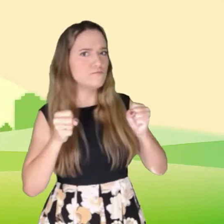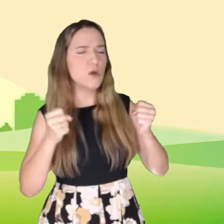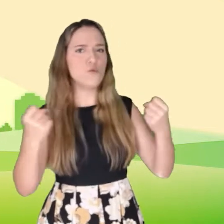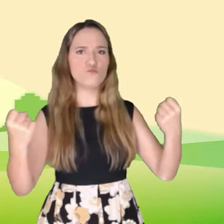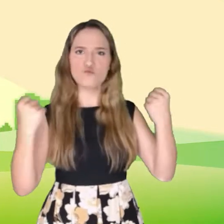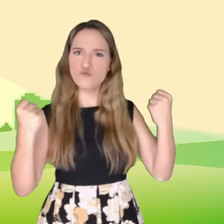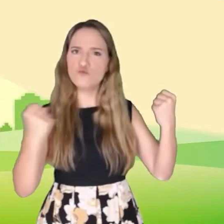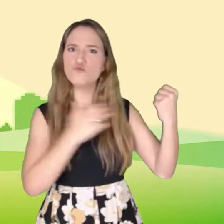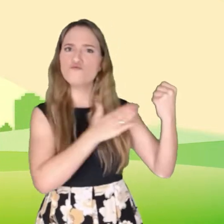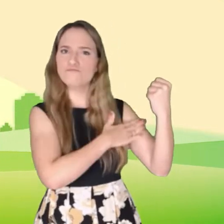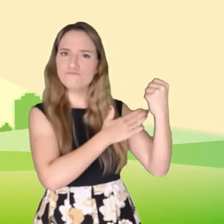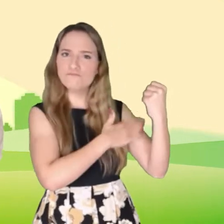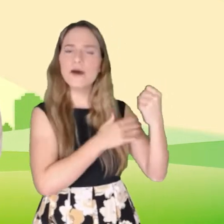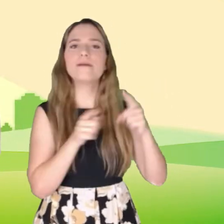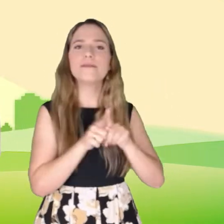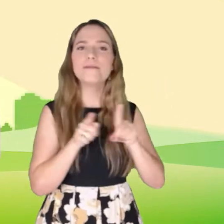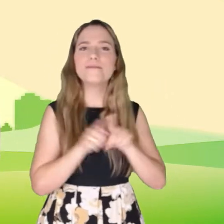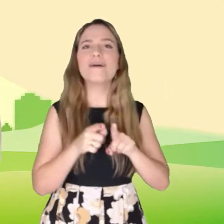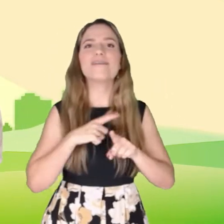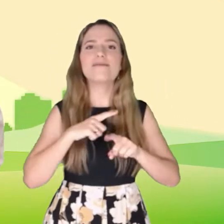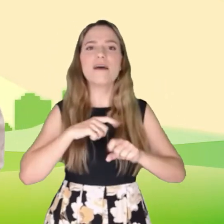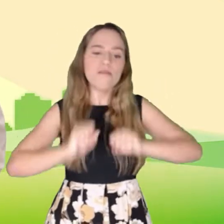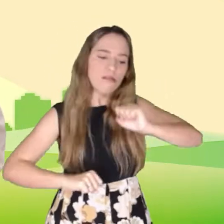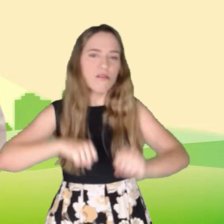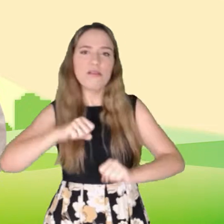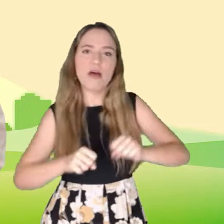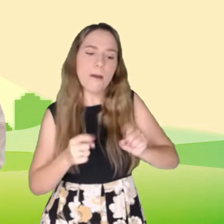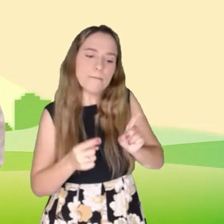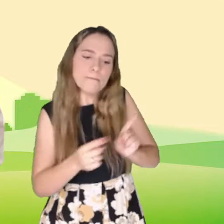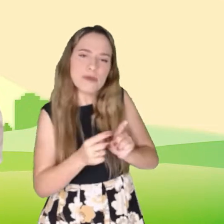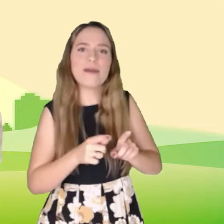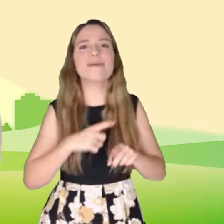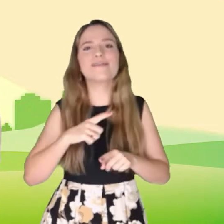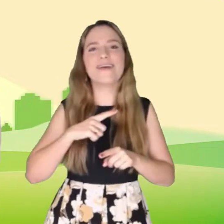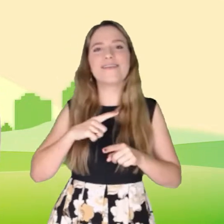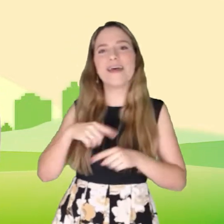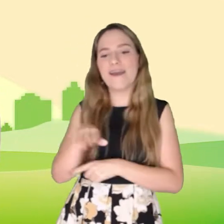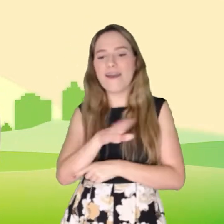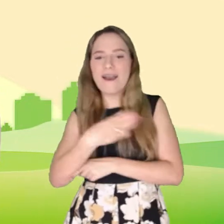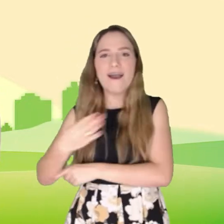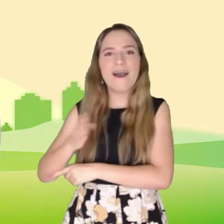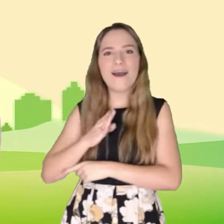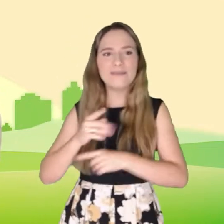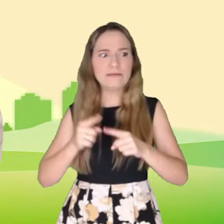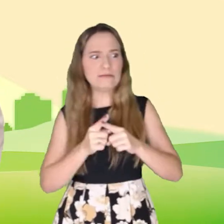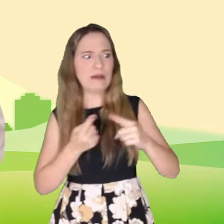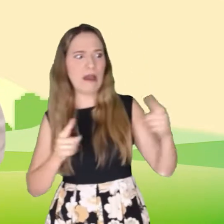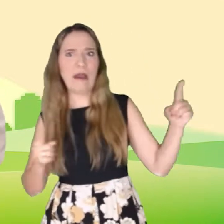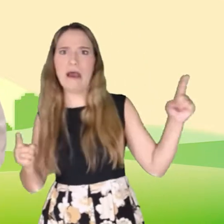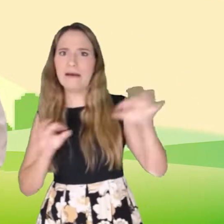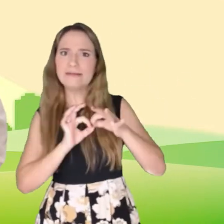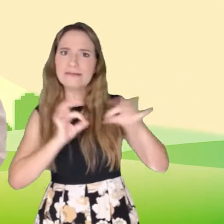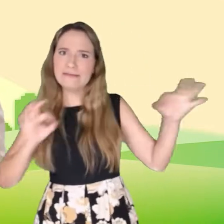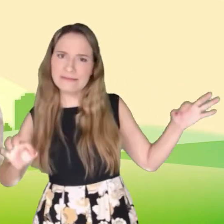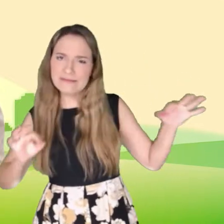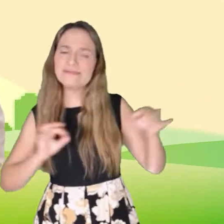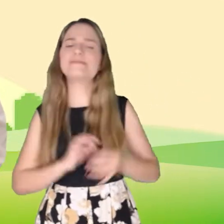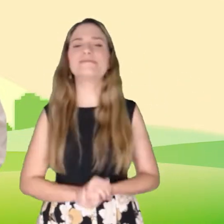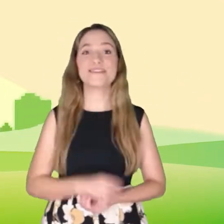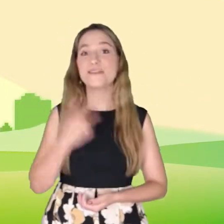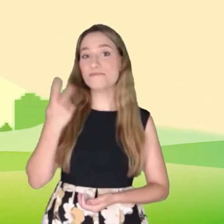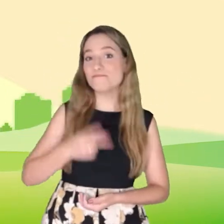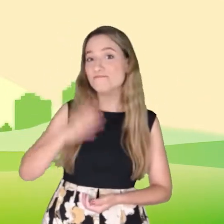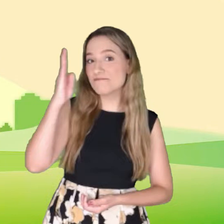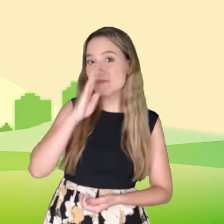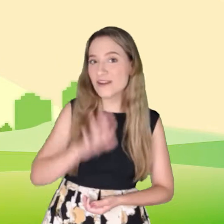cilíndrico e musculoso, além de membros pequenos e cauda longa e espessa. Isso, exatamente,